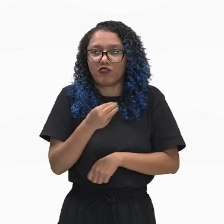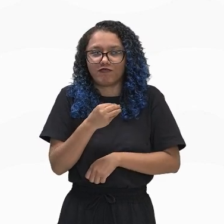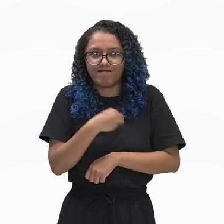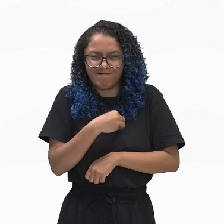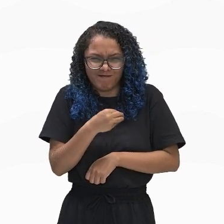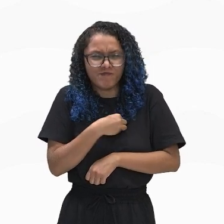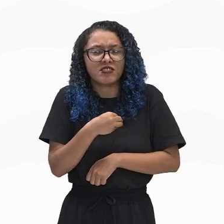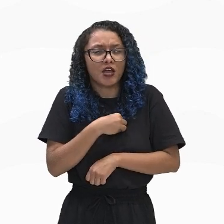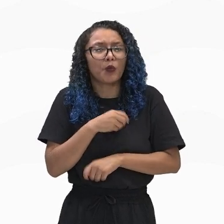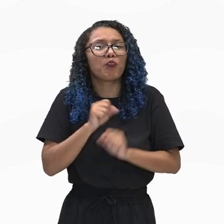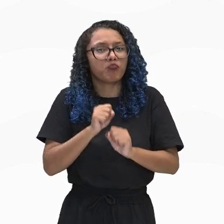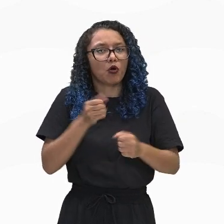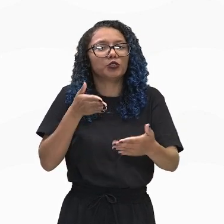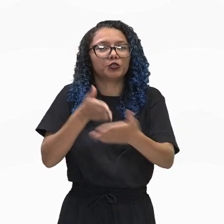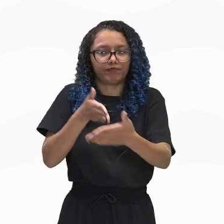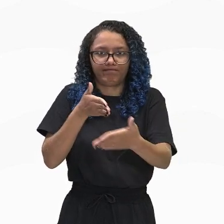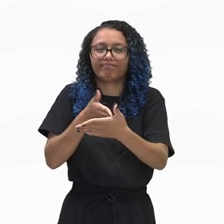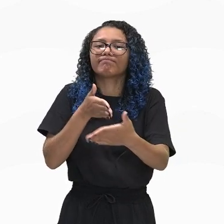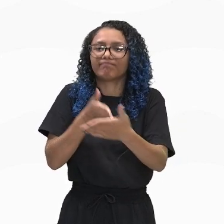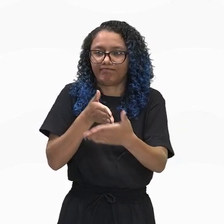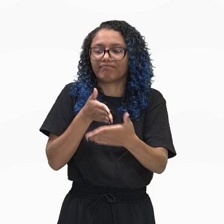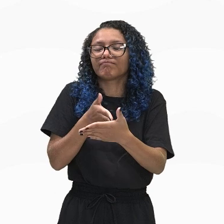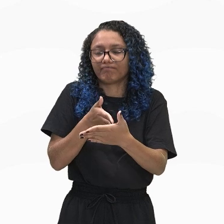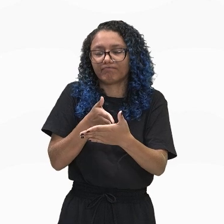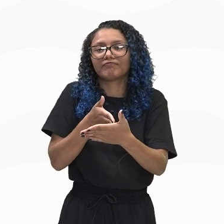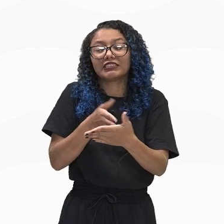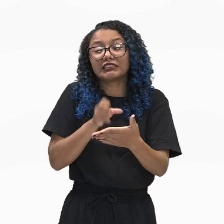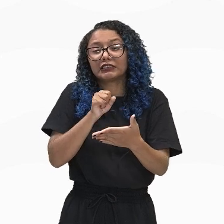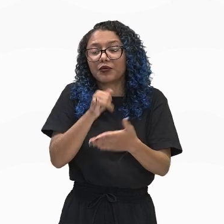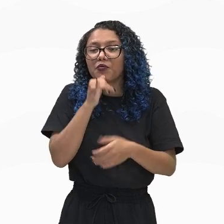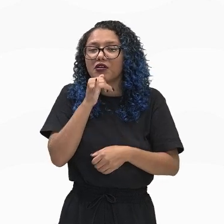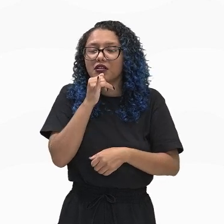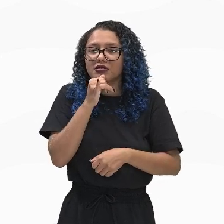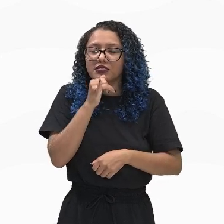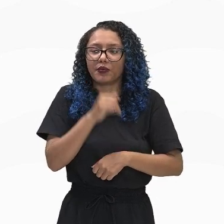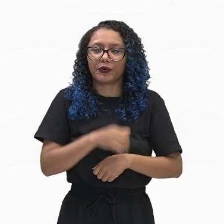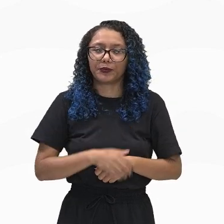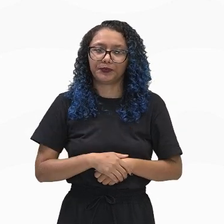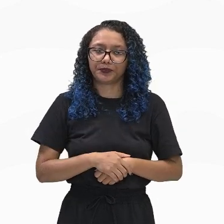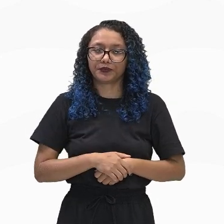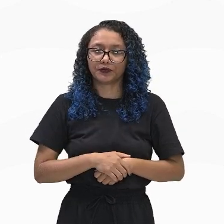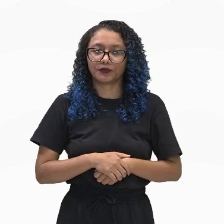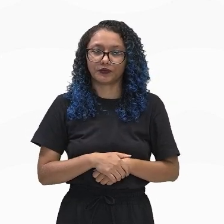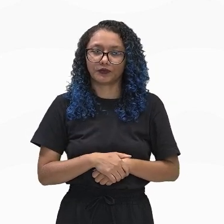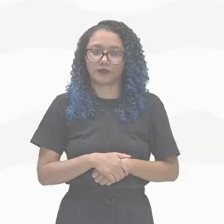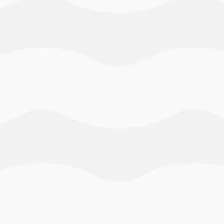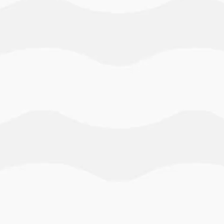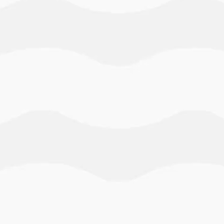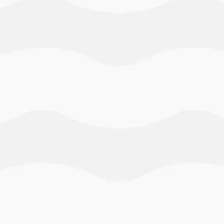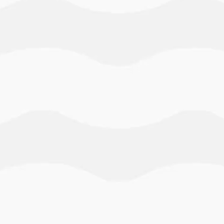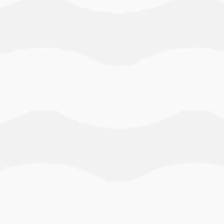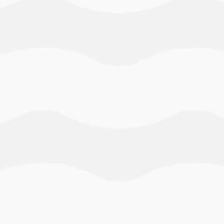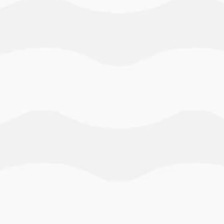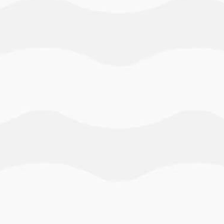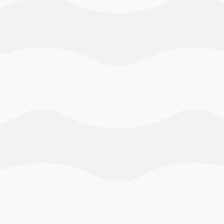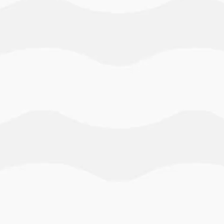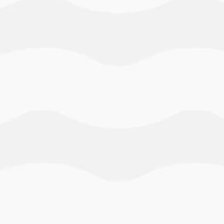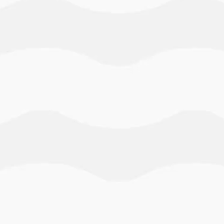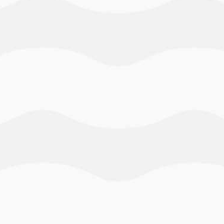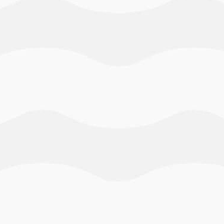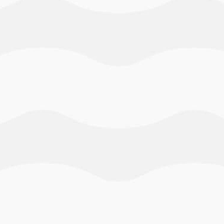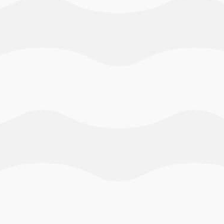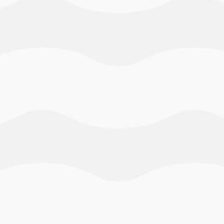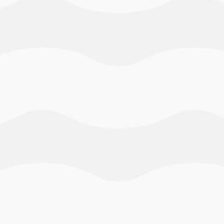restringir em seus objetivos. Por exemplo, existem religiões que consideram pecado se divorciar. E